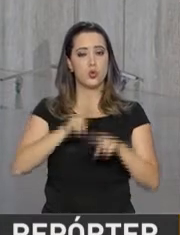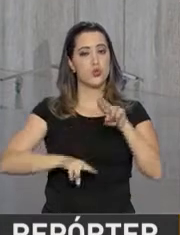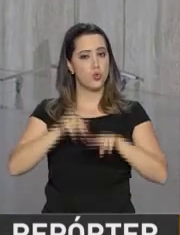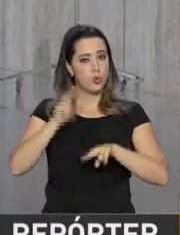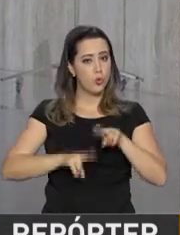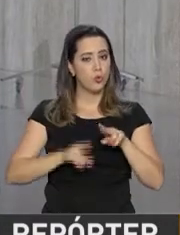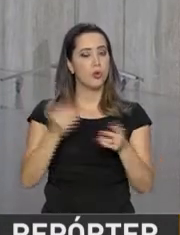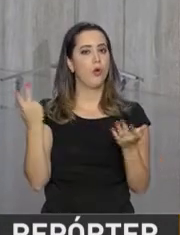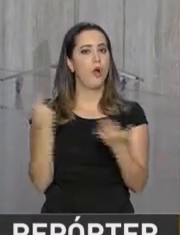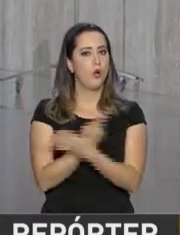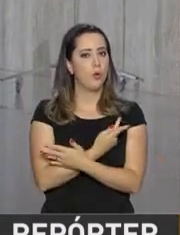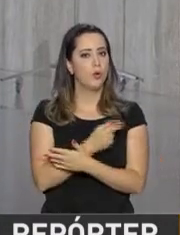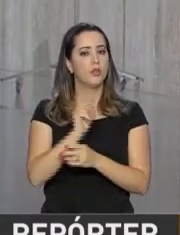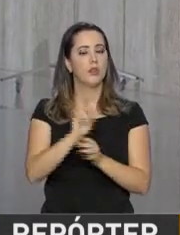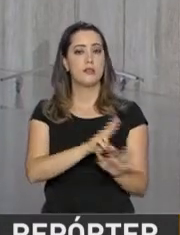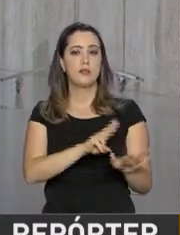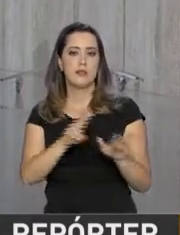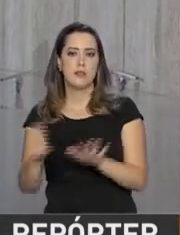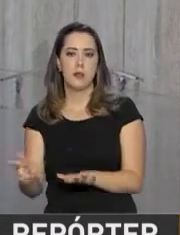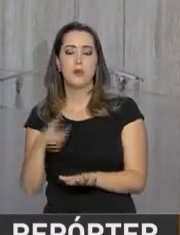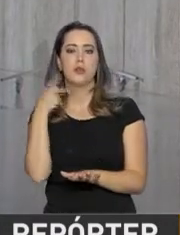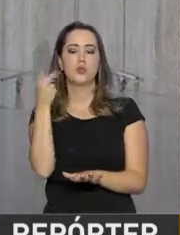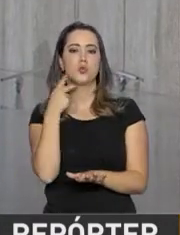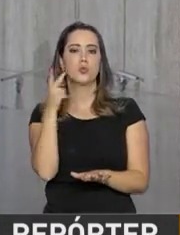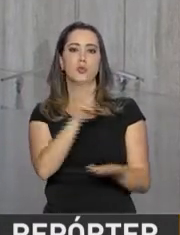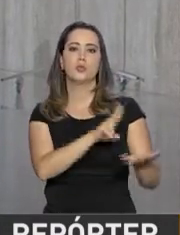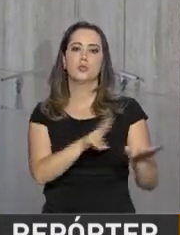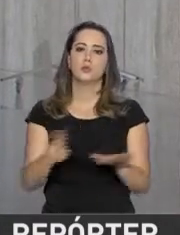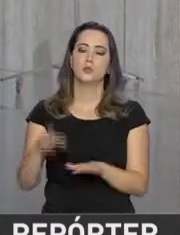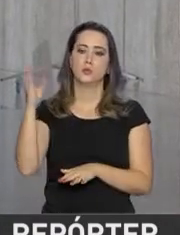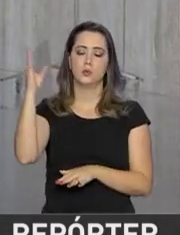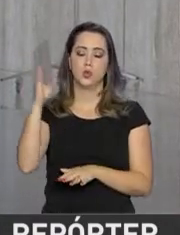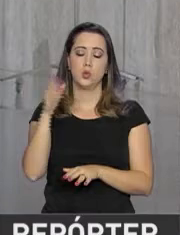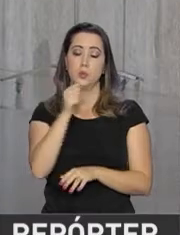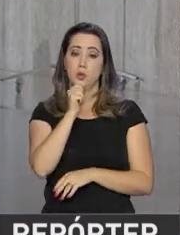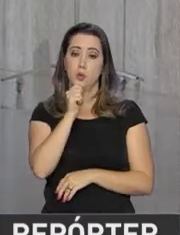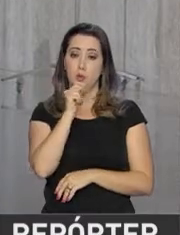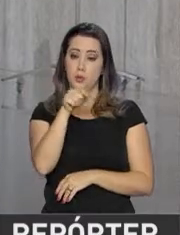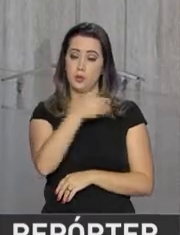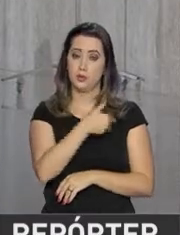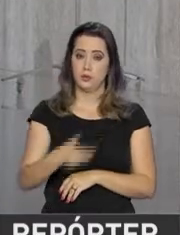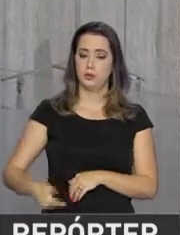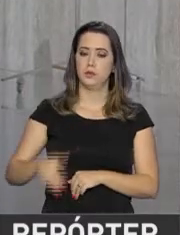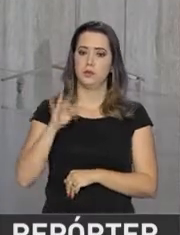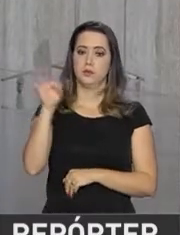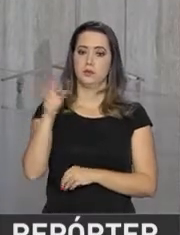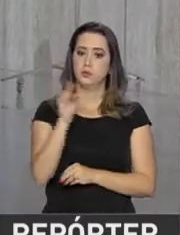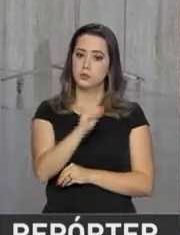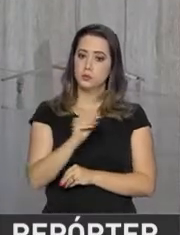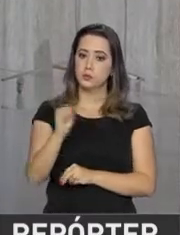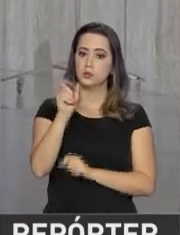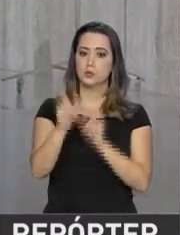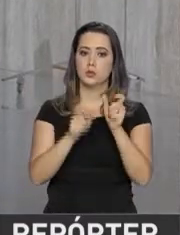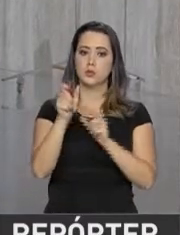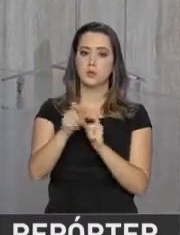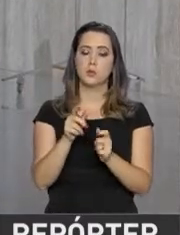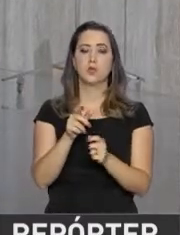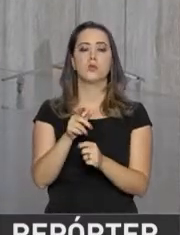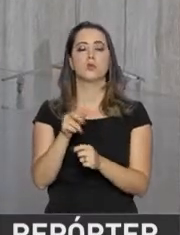de políticas sobre drogas e o governo federal tem garantido recursos ao atendimento a essas pessoas